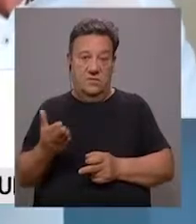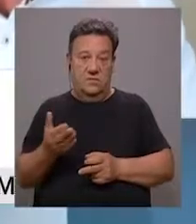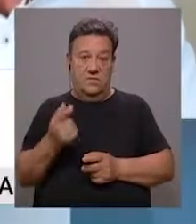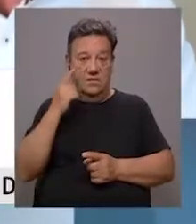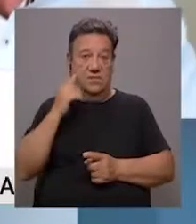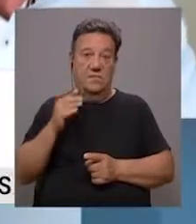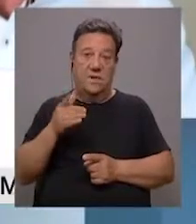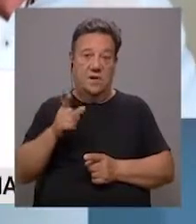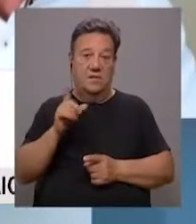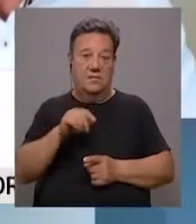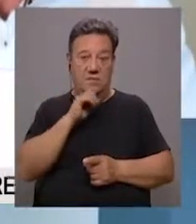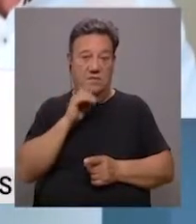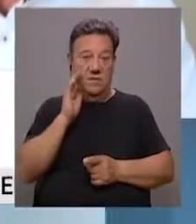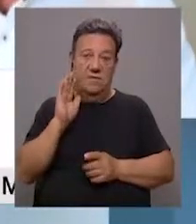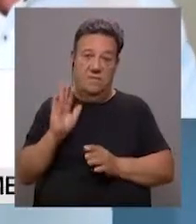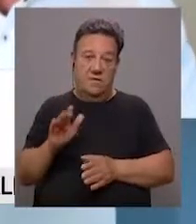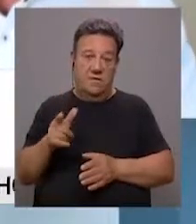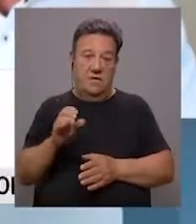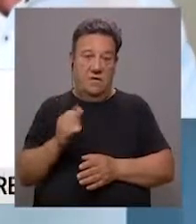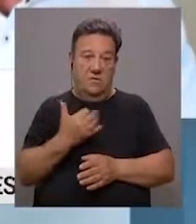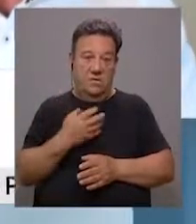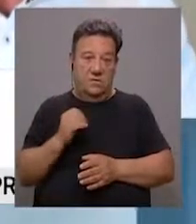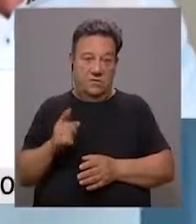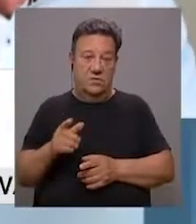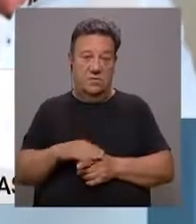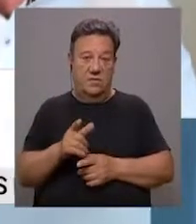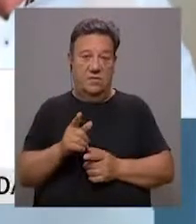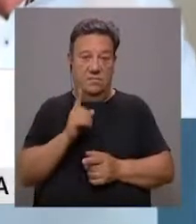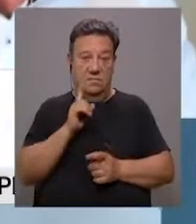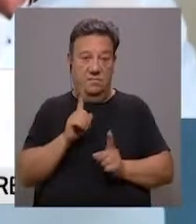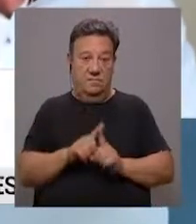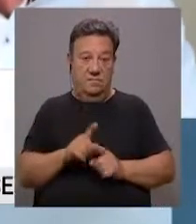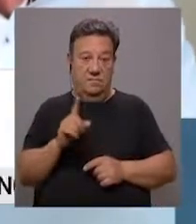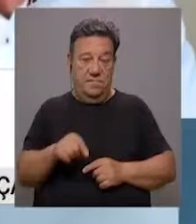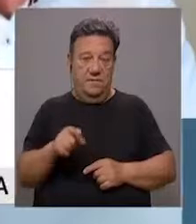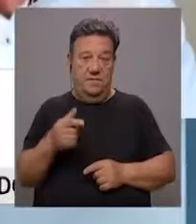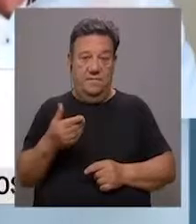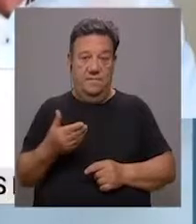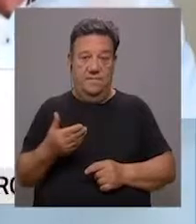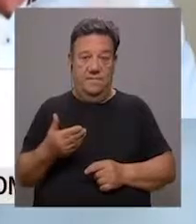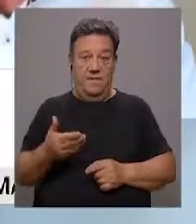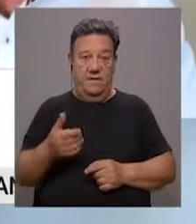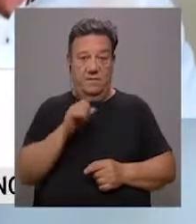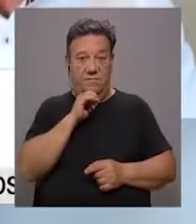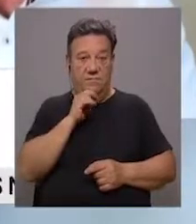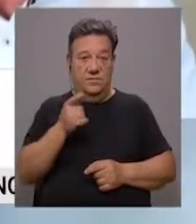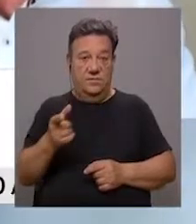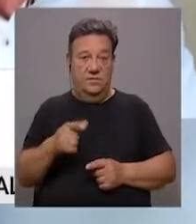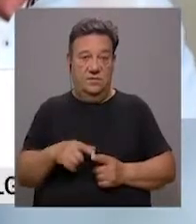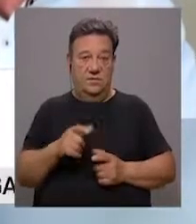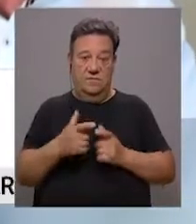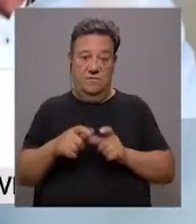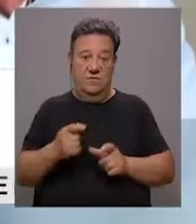ir a Óbidos, para ficar em Óbidos. Porque a par desta possibilidade do voucher